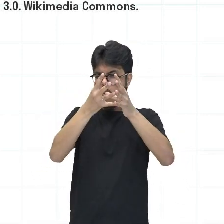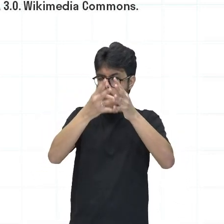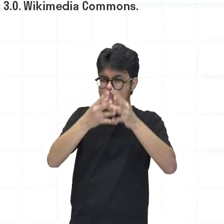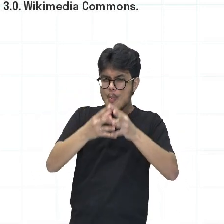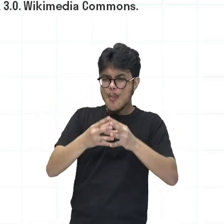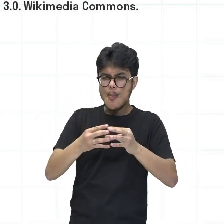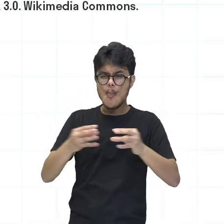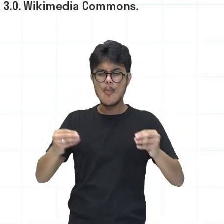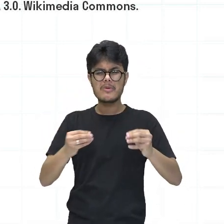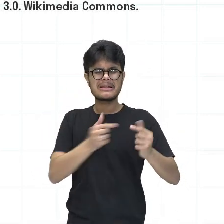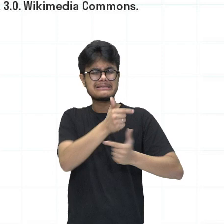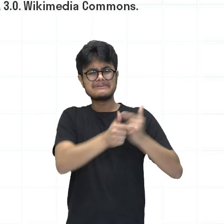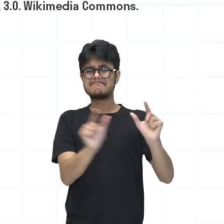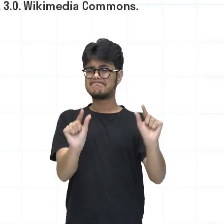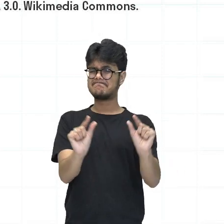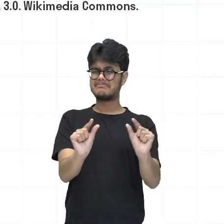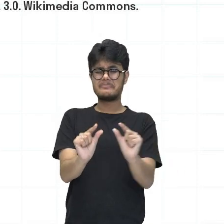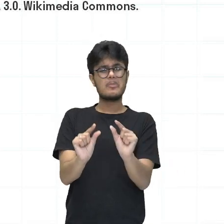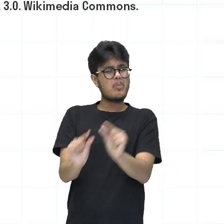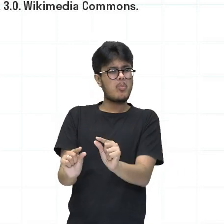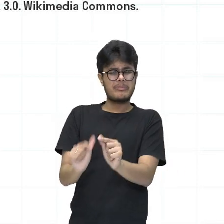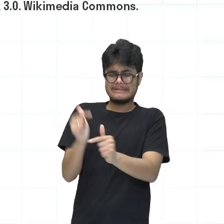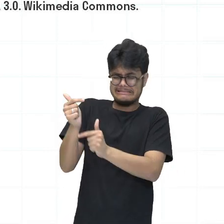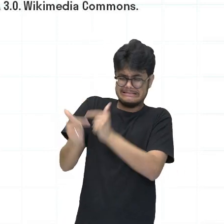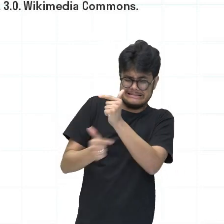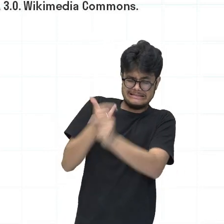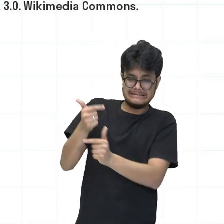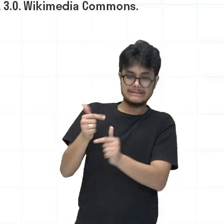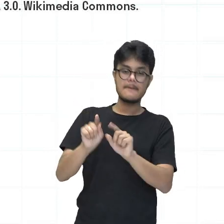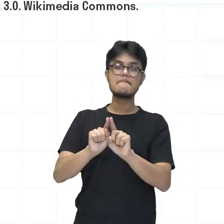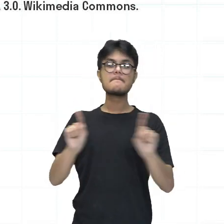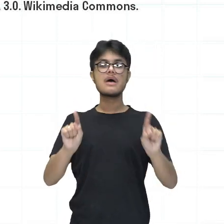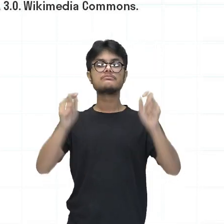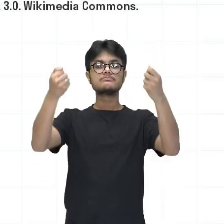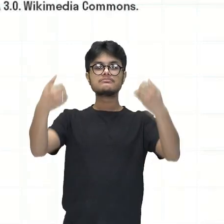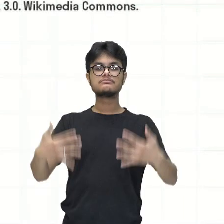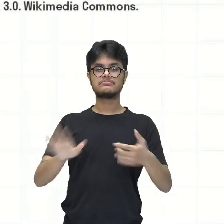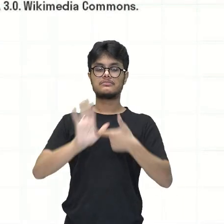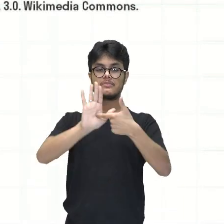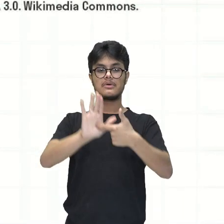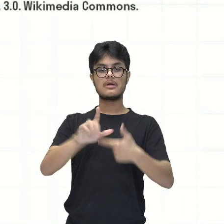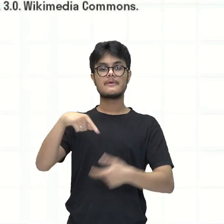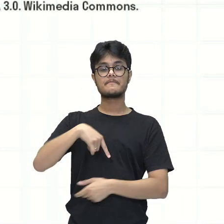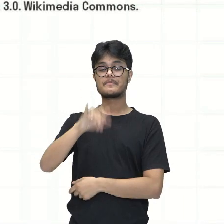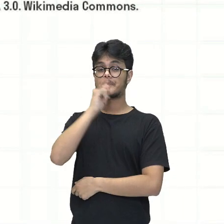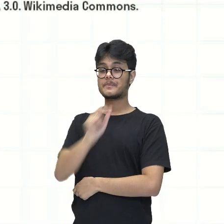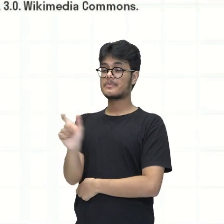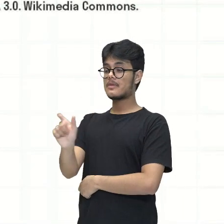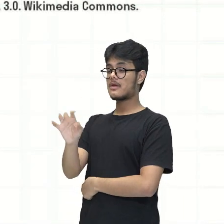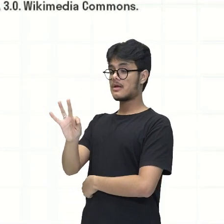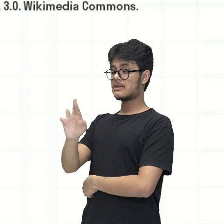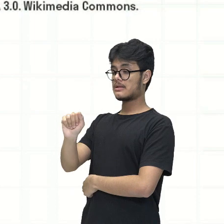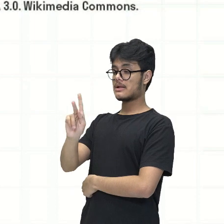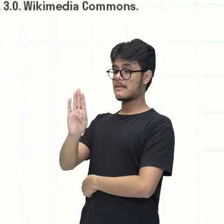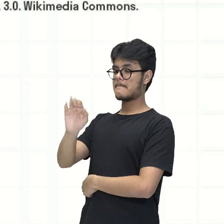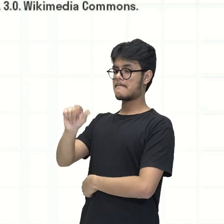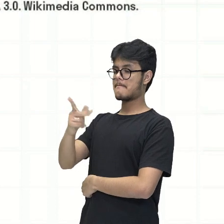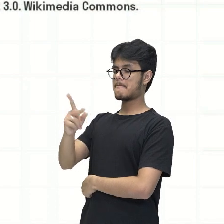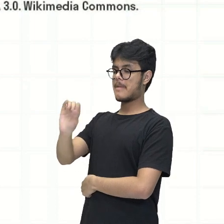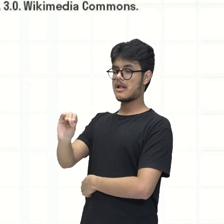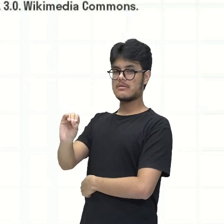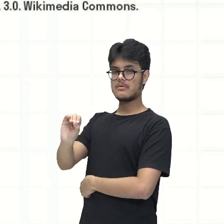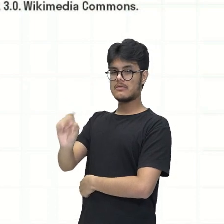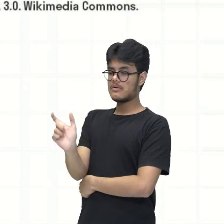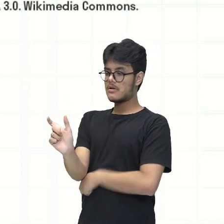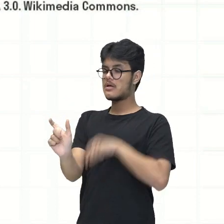um trabalho relativamente pequeno. E aqui eu destaco novamente a palavra trabalho como movimento, como